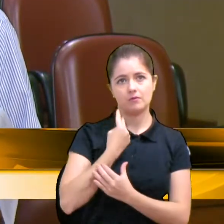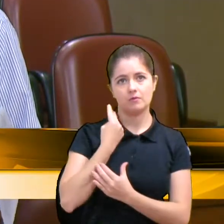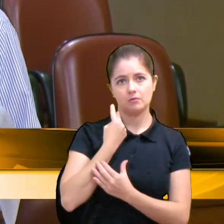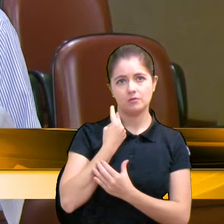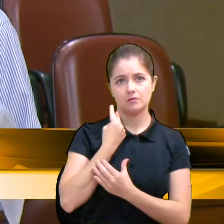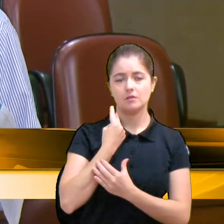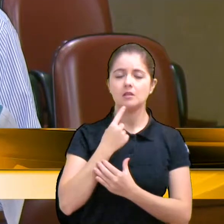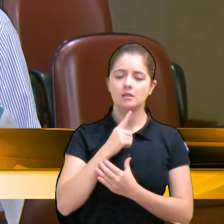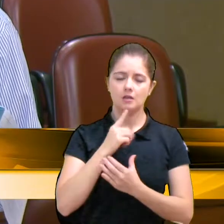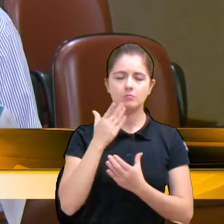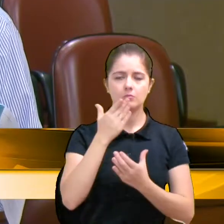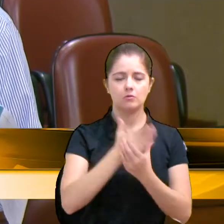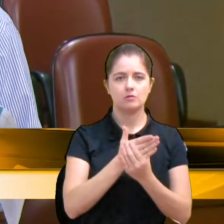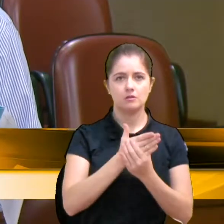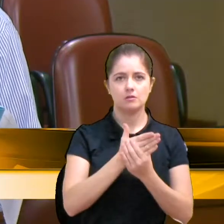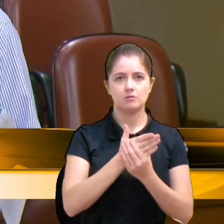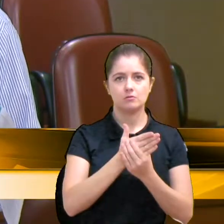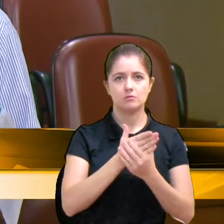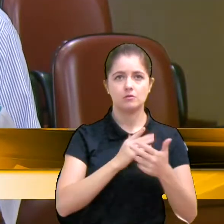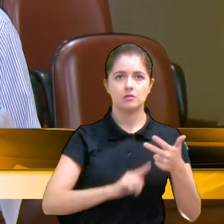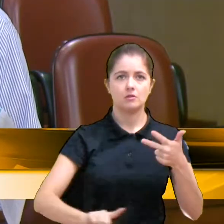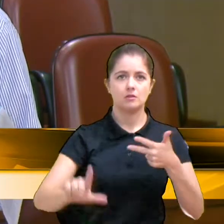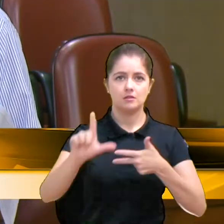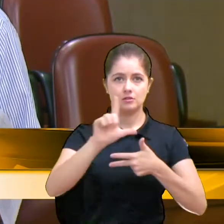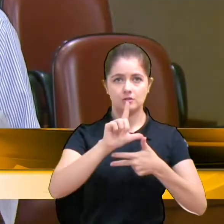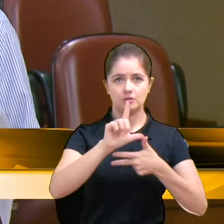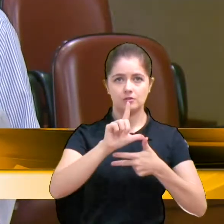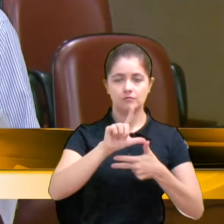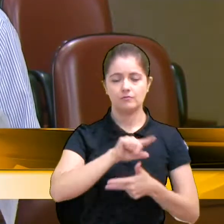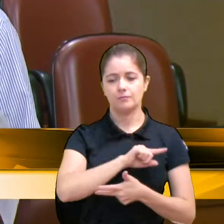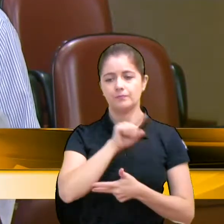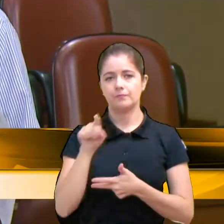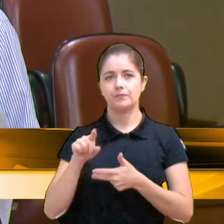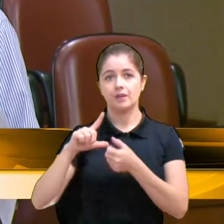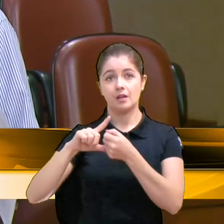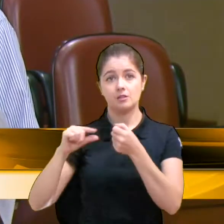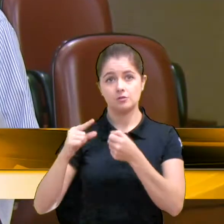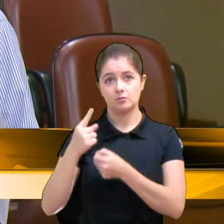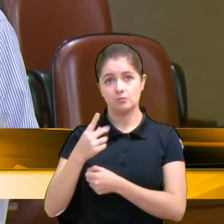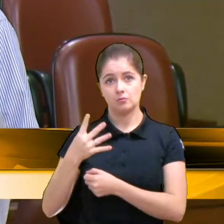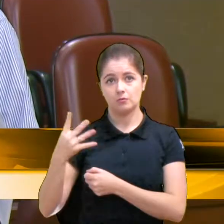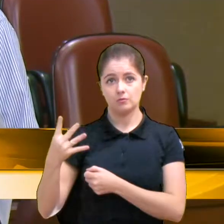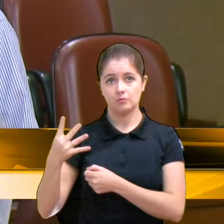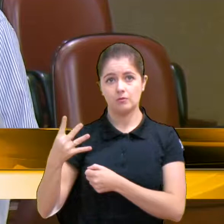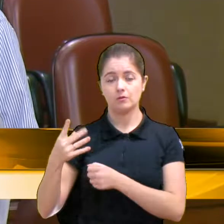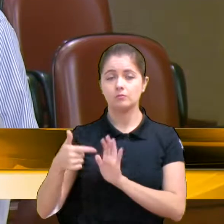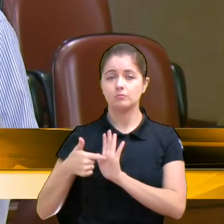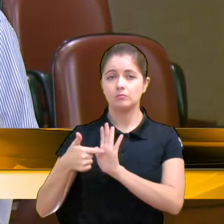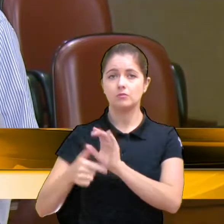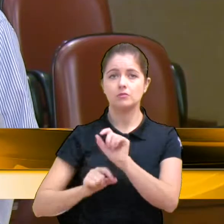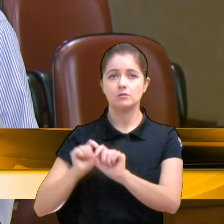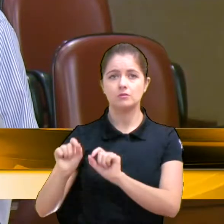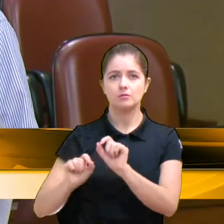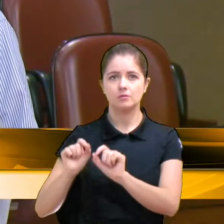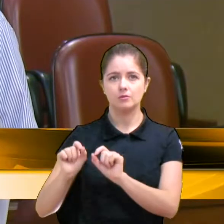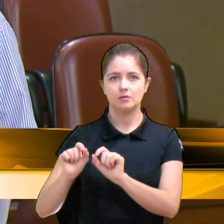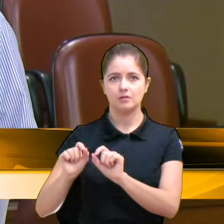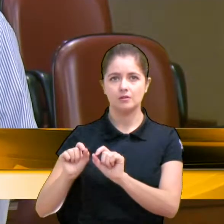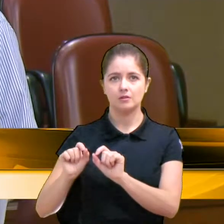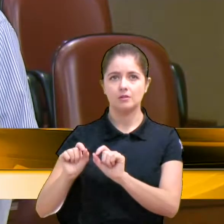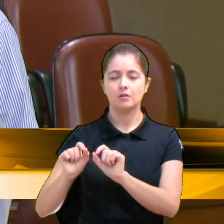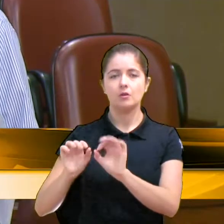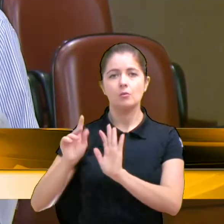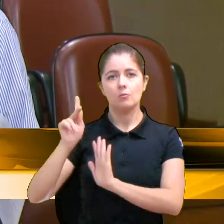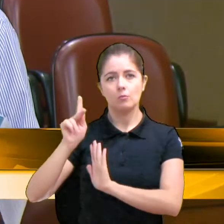processo legislativo. Já o artigo 144 diz que a iniciativa dos projetos de decreto legislativo e de